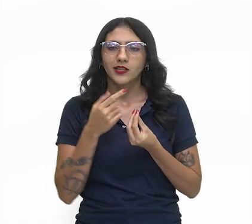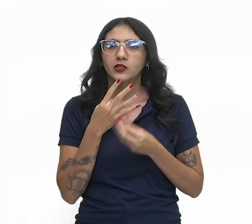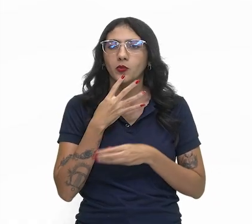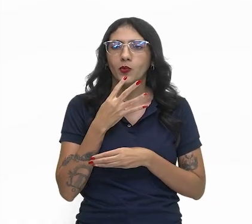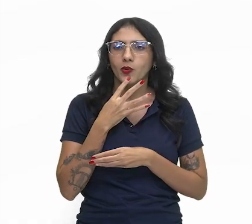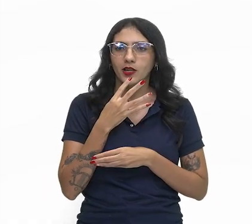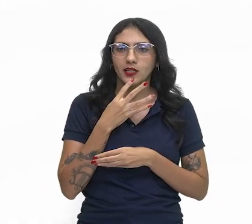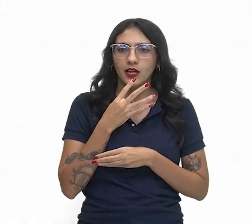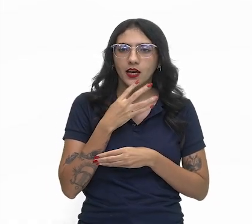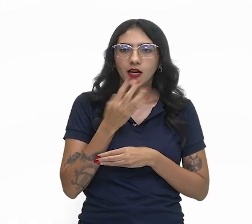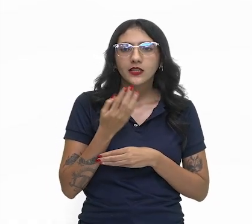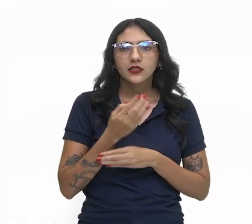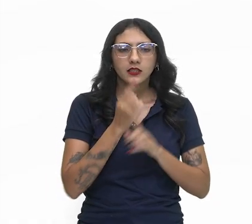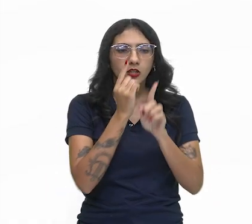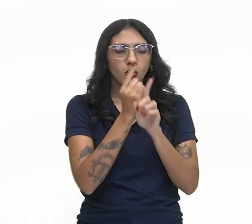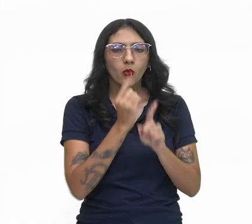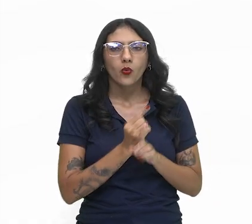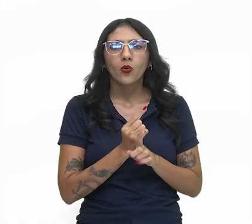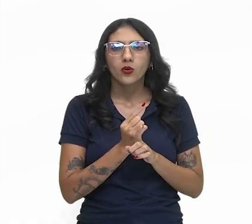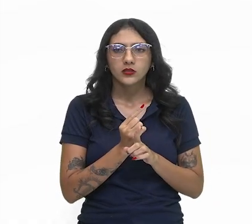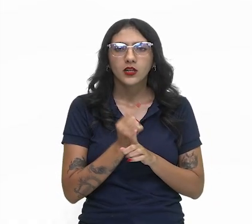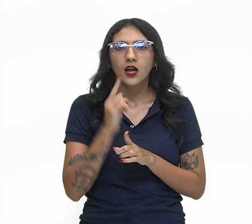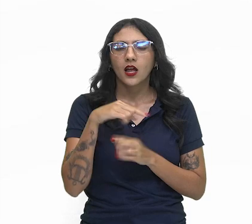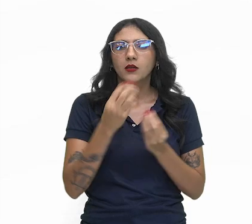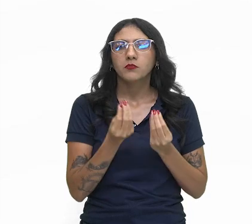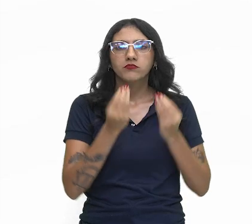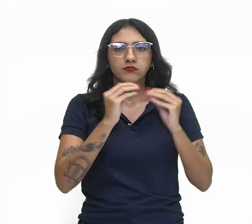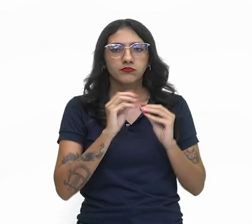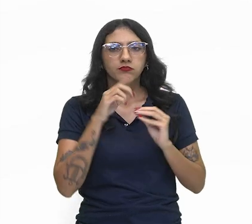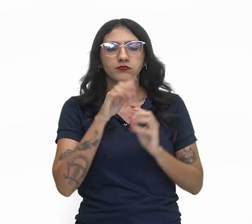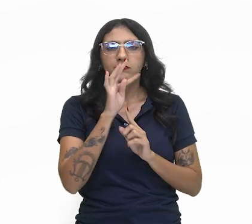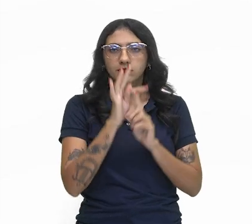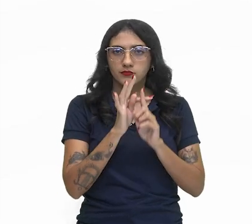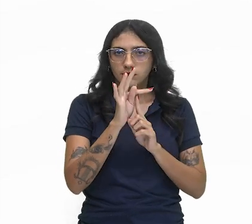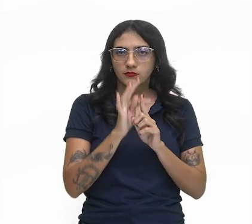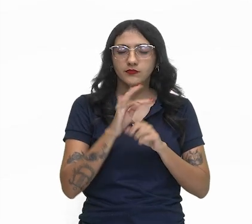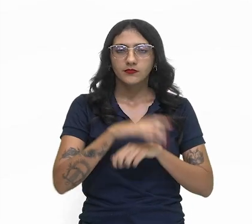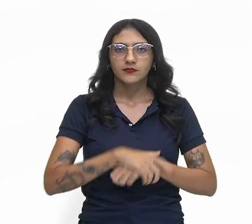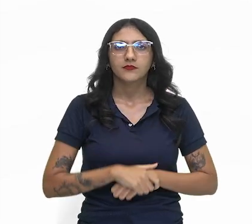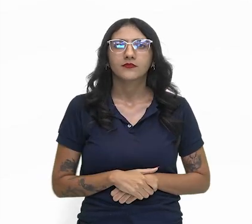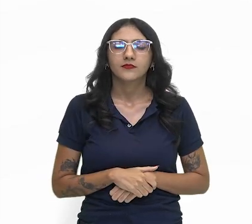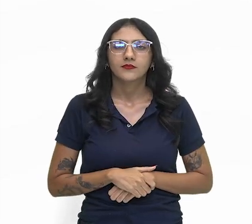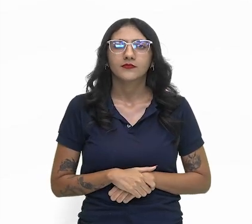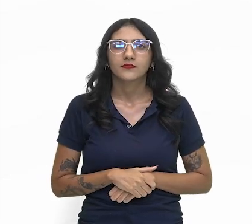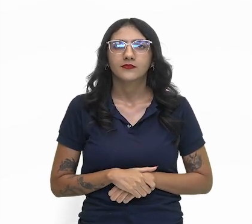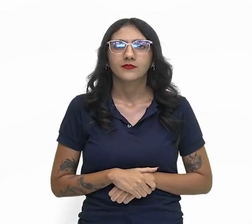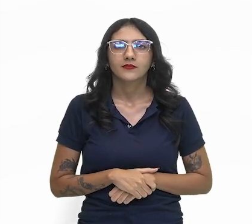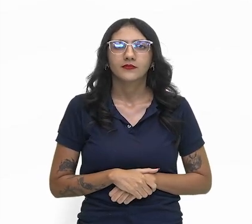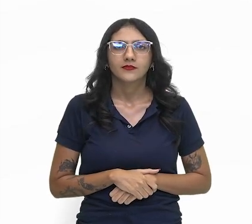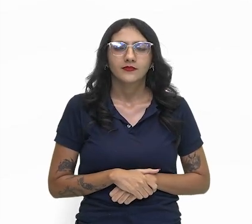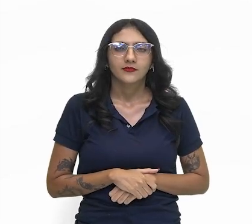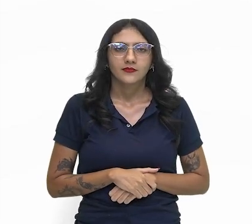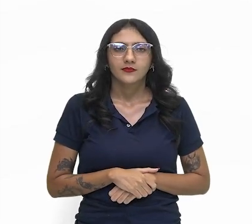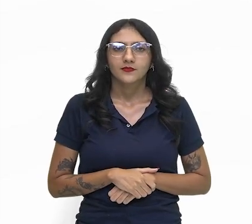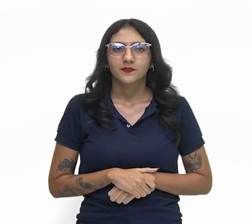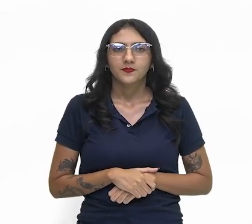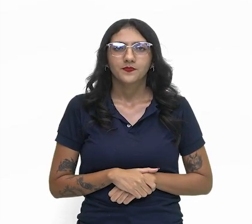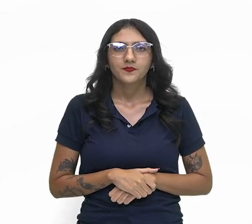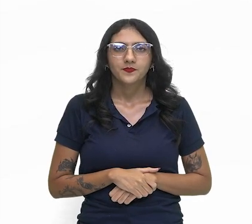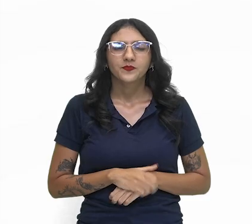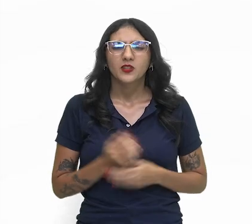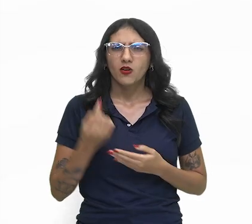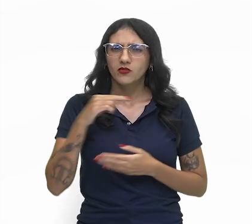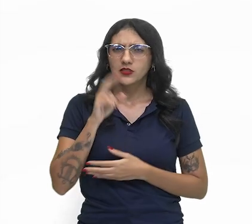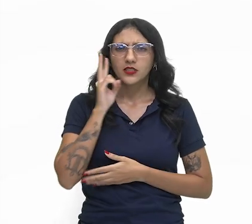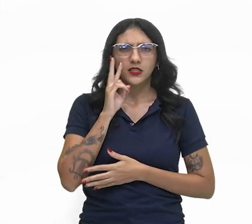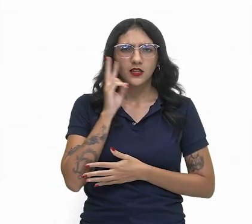pode medir e mensurar uma determinada temperatura. Pessoal, olha só. Vocês lembram lá do